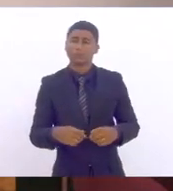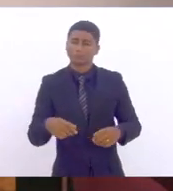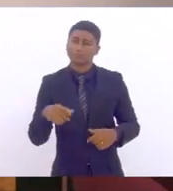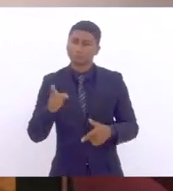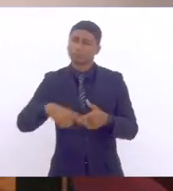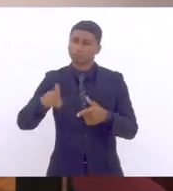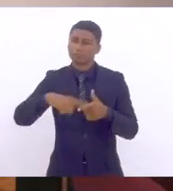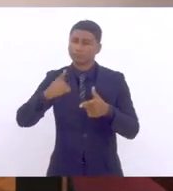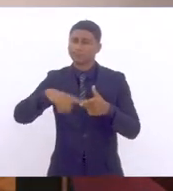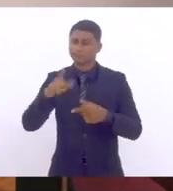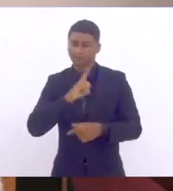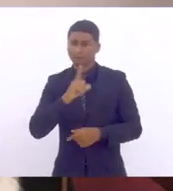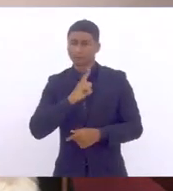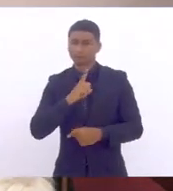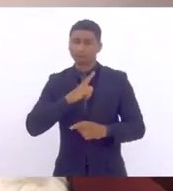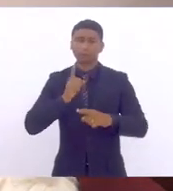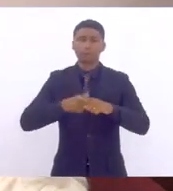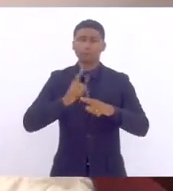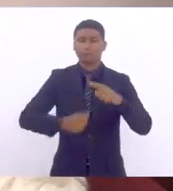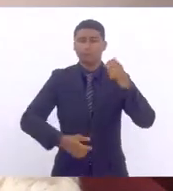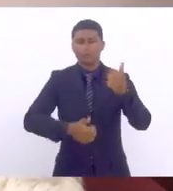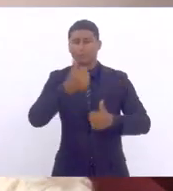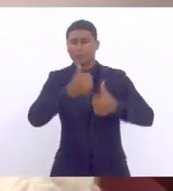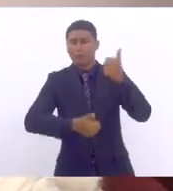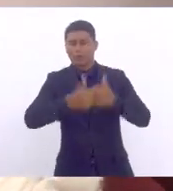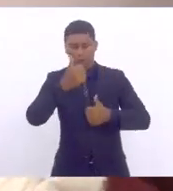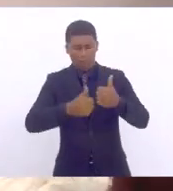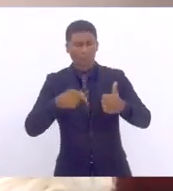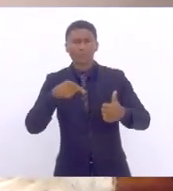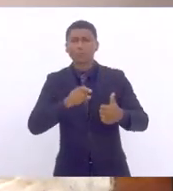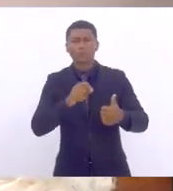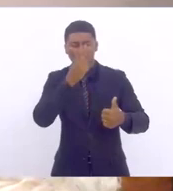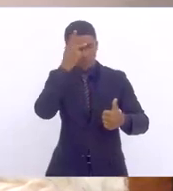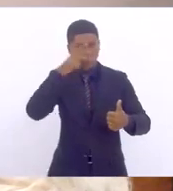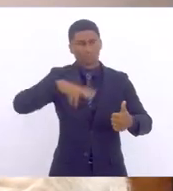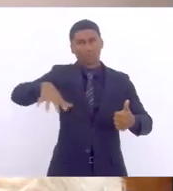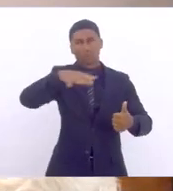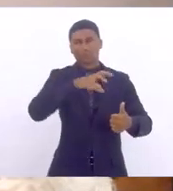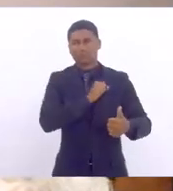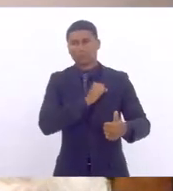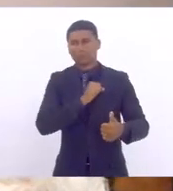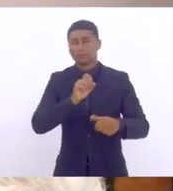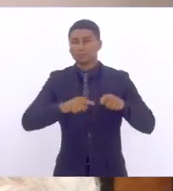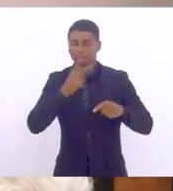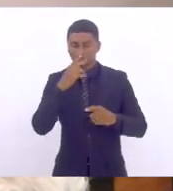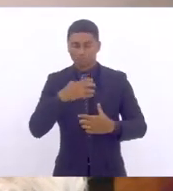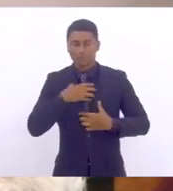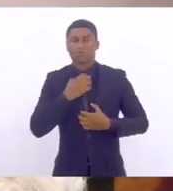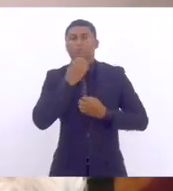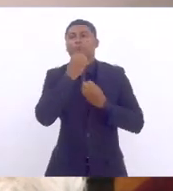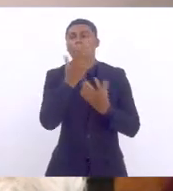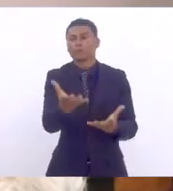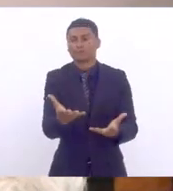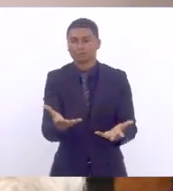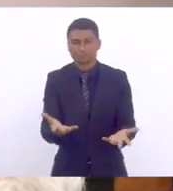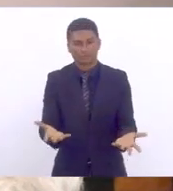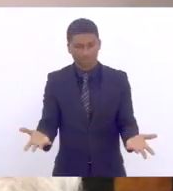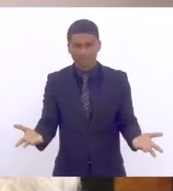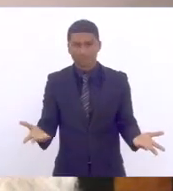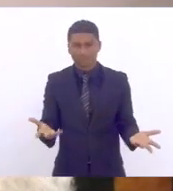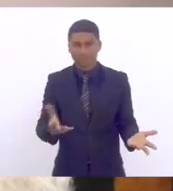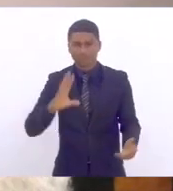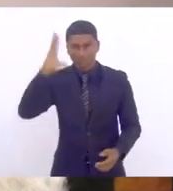tinha problemas. Porque o futebol é uma paixão. A pessoa perde o controle de si